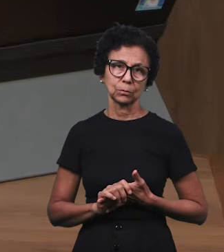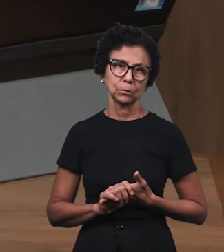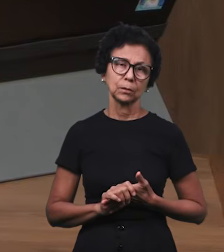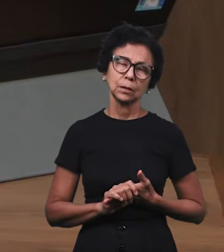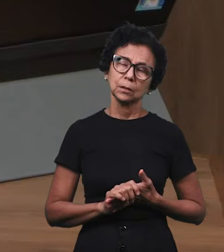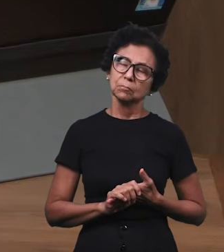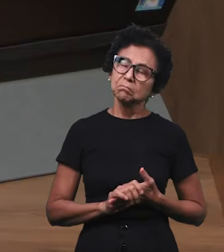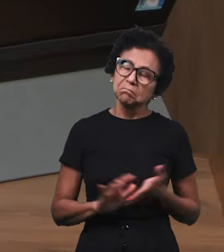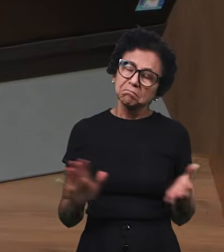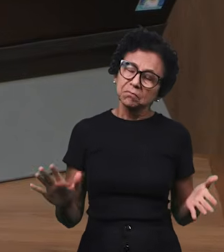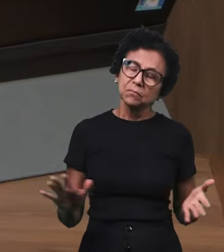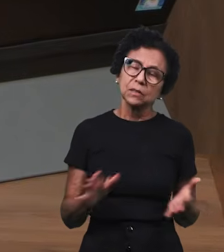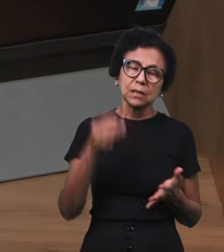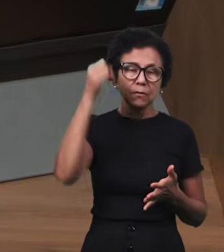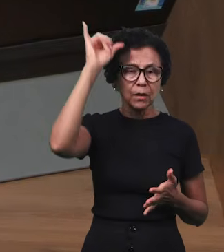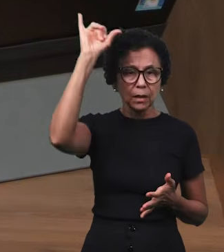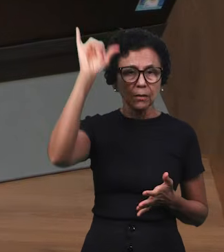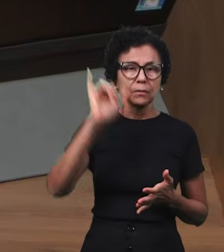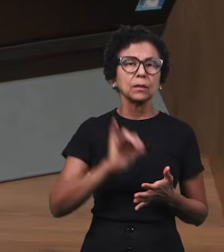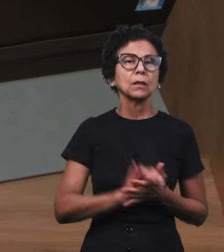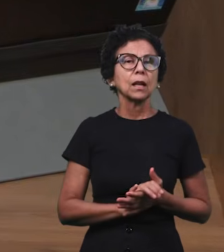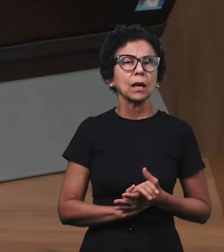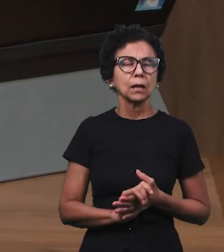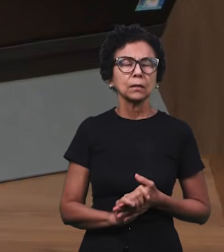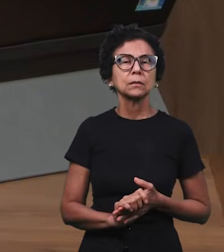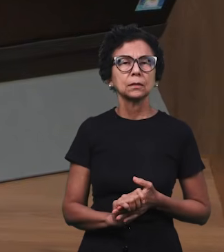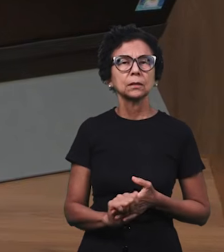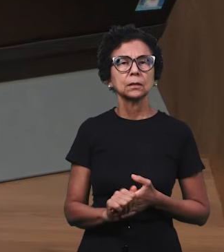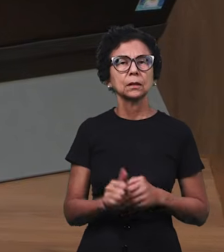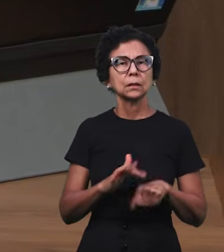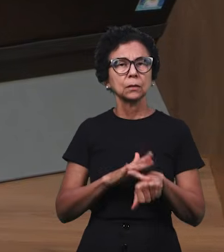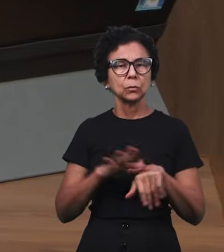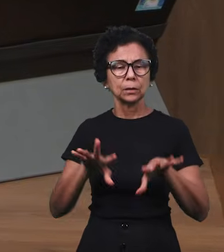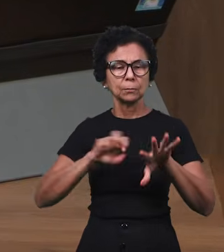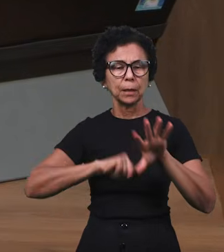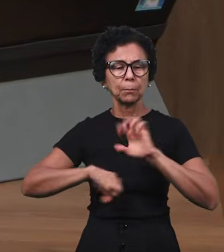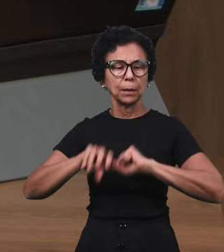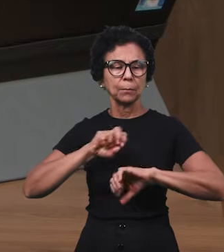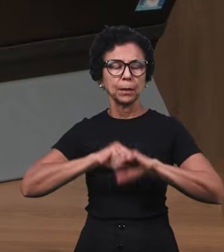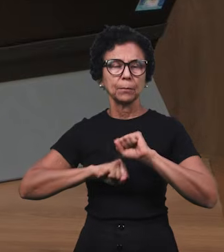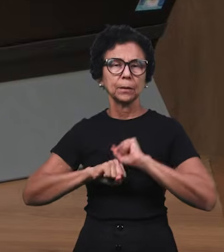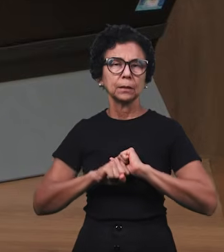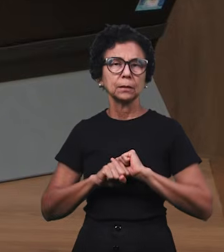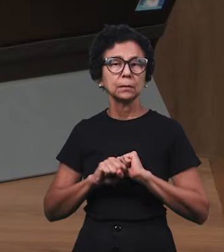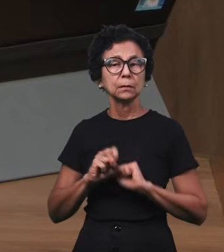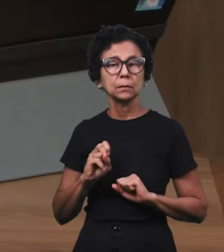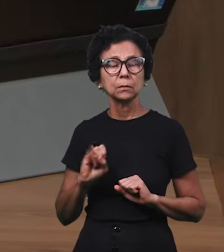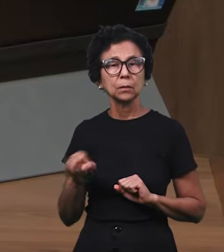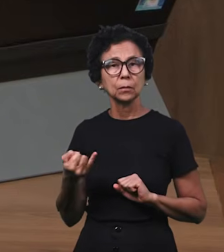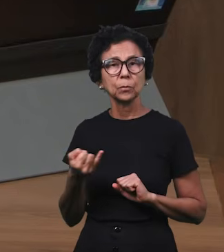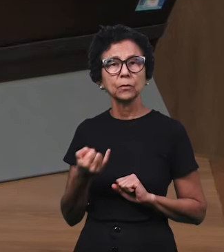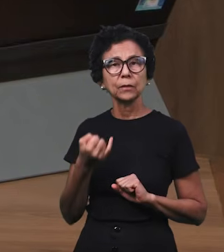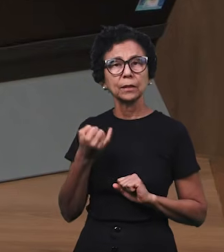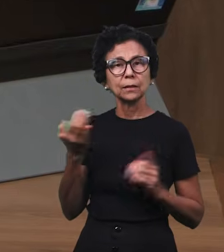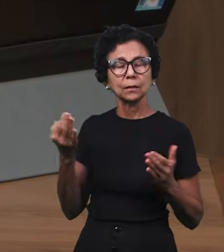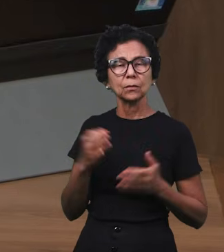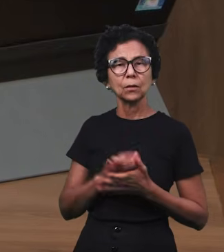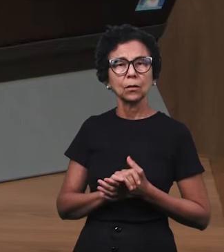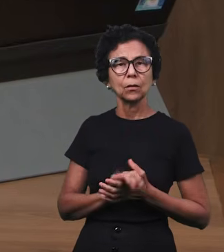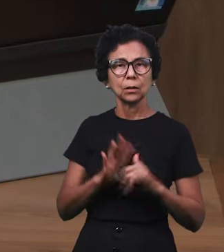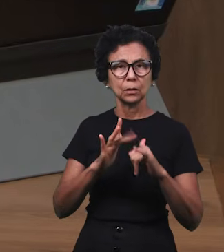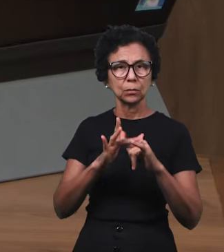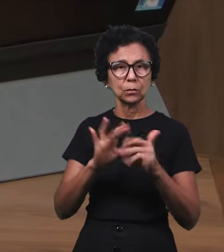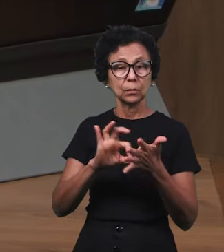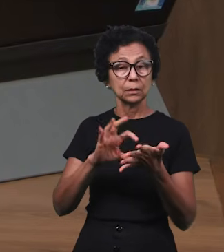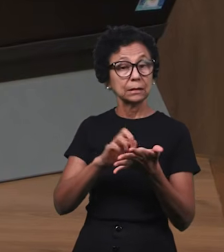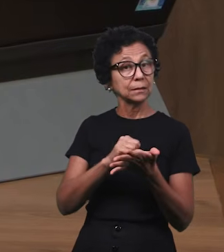pode deixar de desenvolver daqui a 10, 20, 30 anos. Então é importante que você aproveita agora, se inscreve no canal,